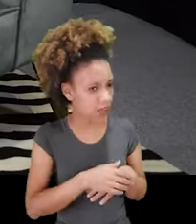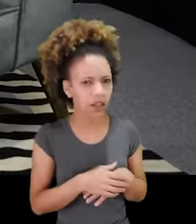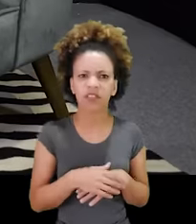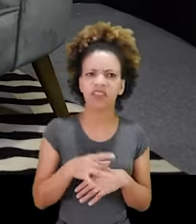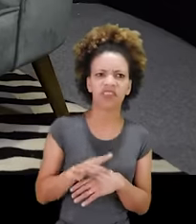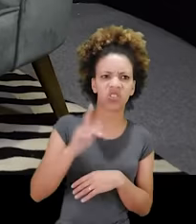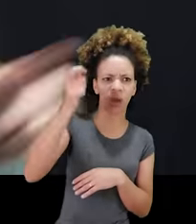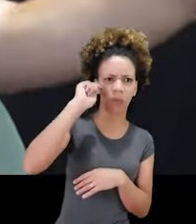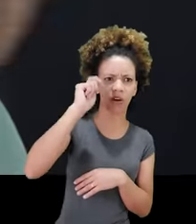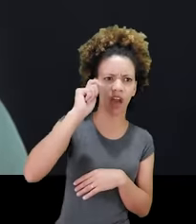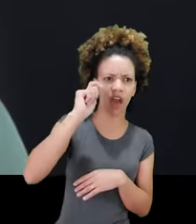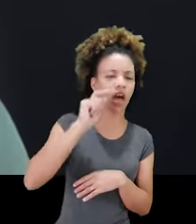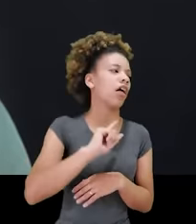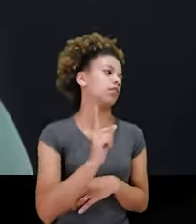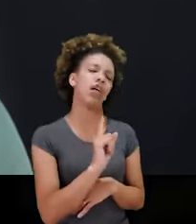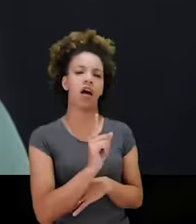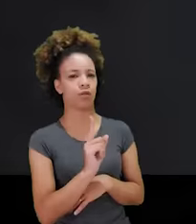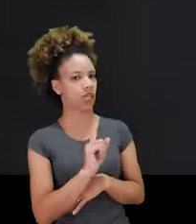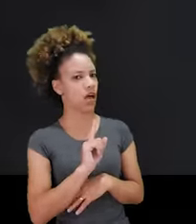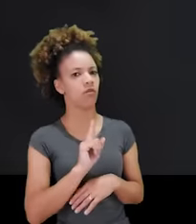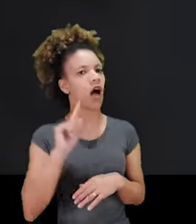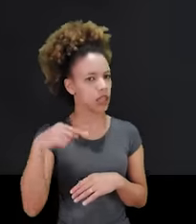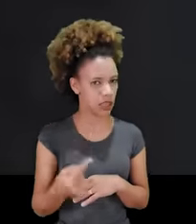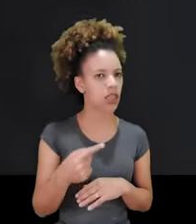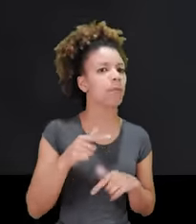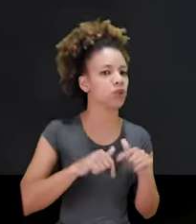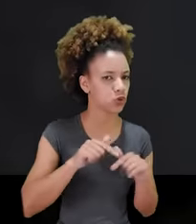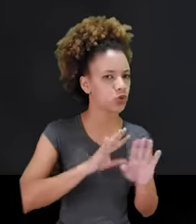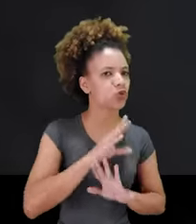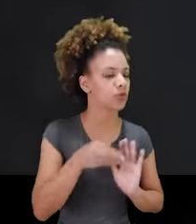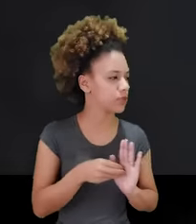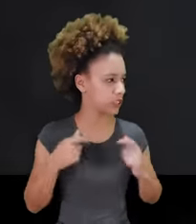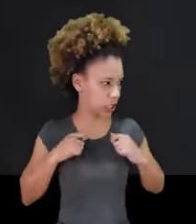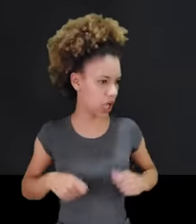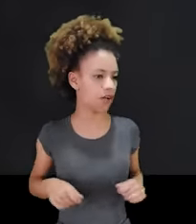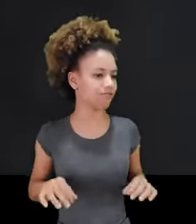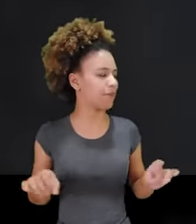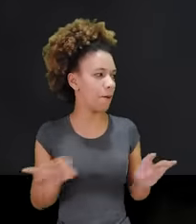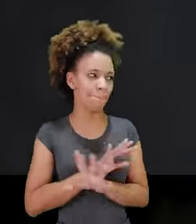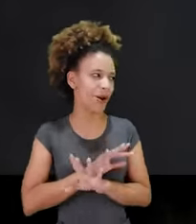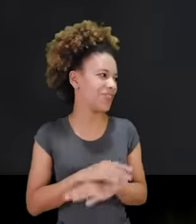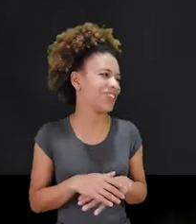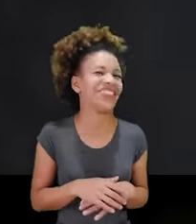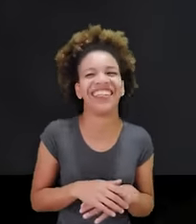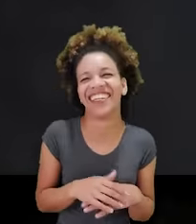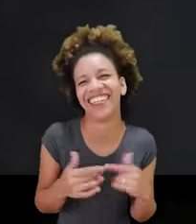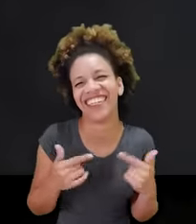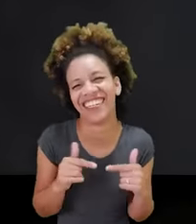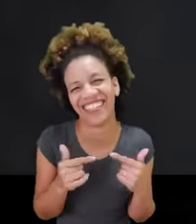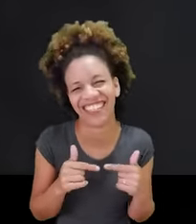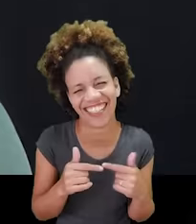trouxe um boné só? Não, a gente vai dar depois pra ele uma camiseta também. Você coloca e sua camisa desamassa. Isso é que é. As próprias cuecas